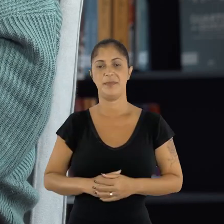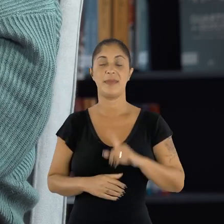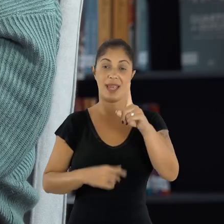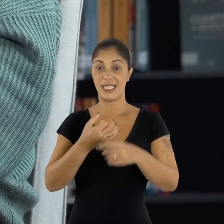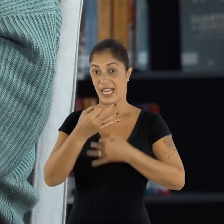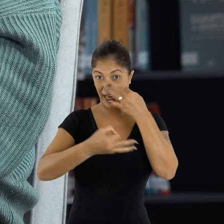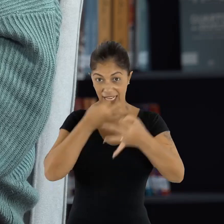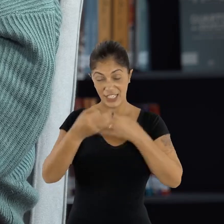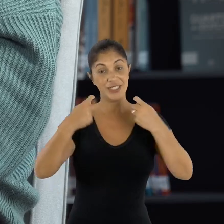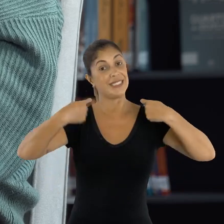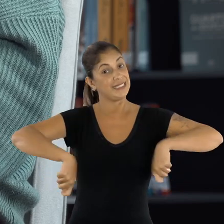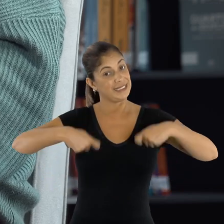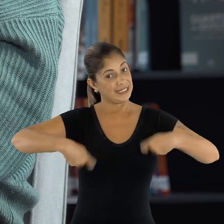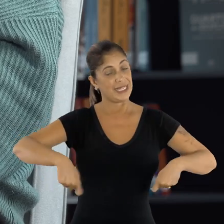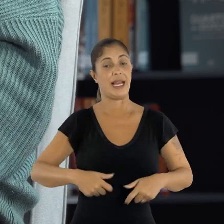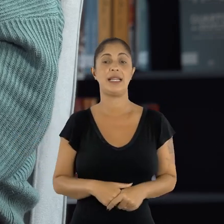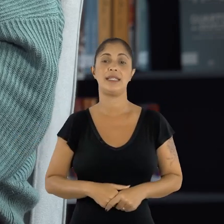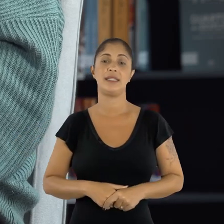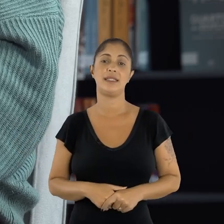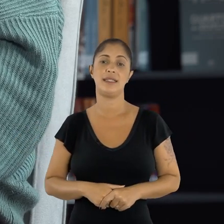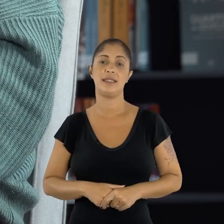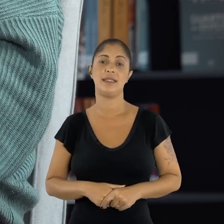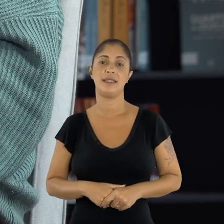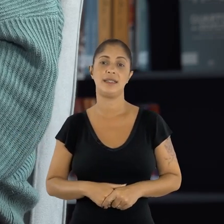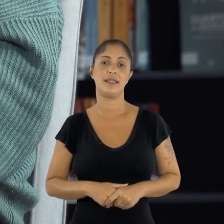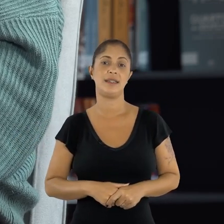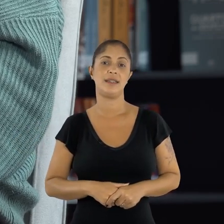Dessa crítica necessária, né?